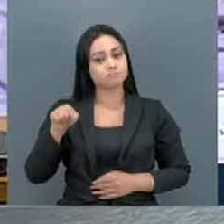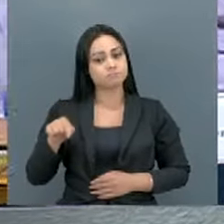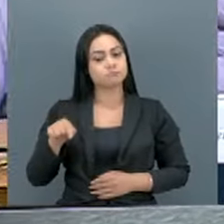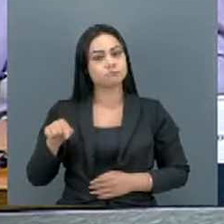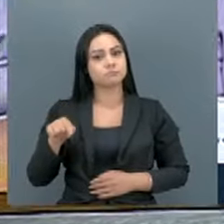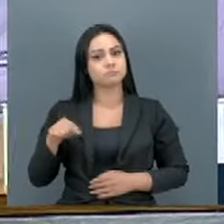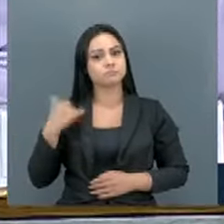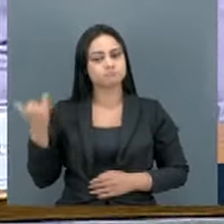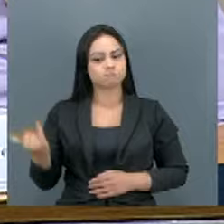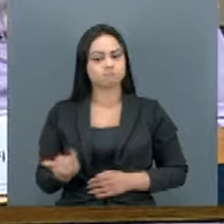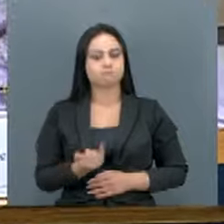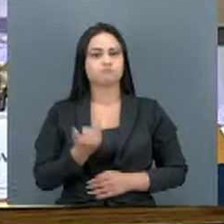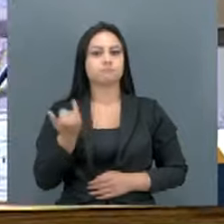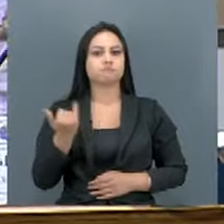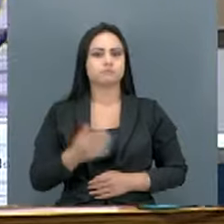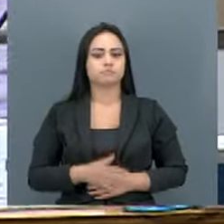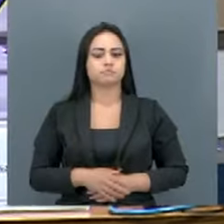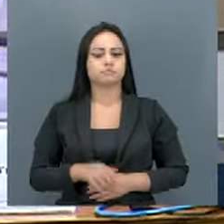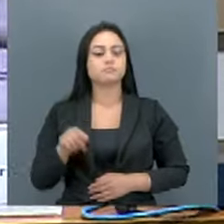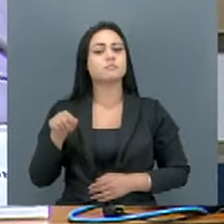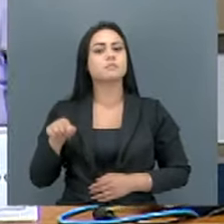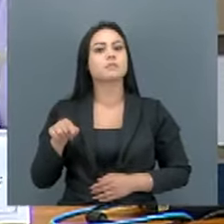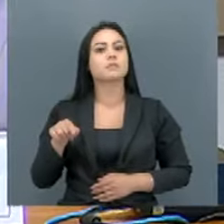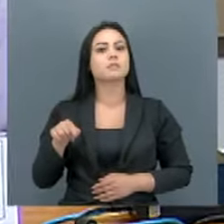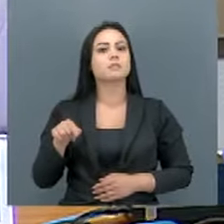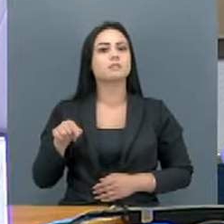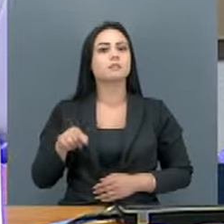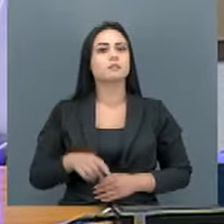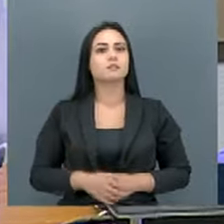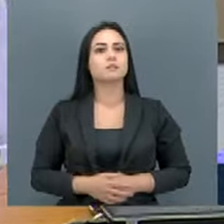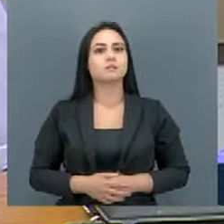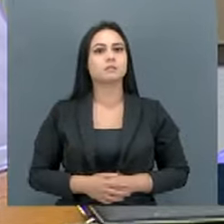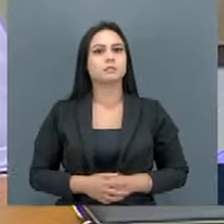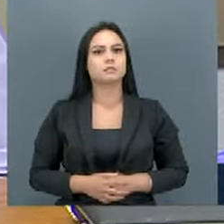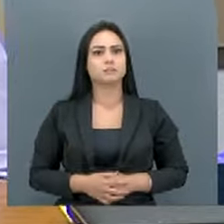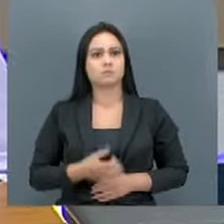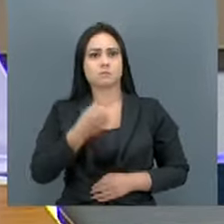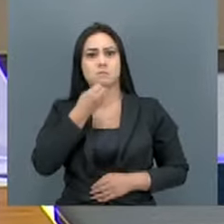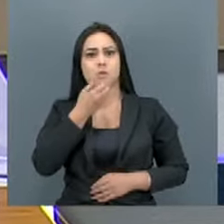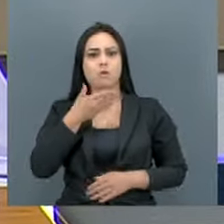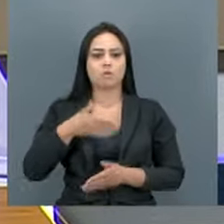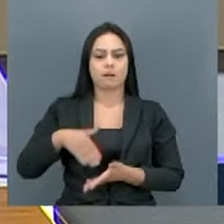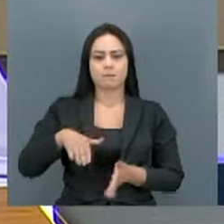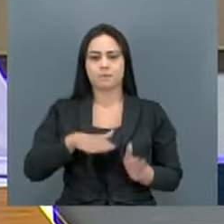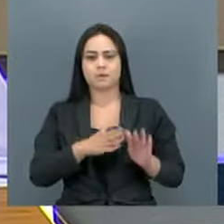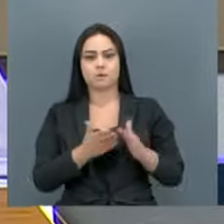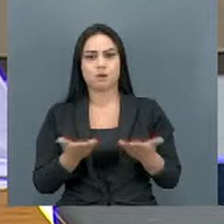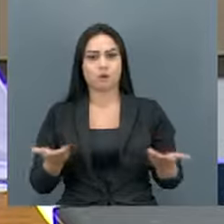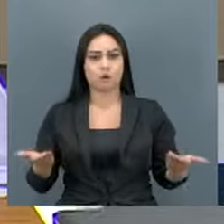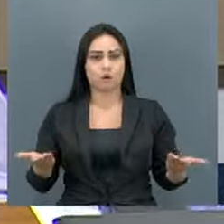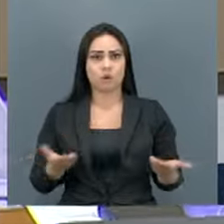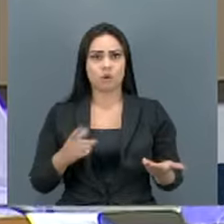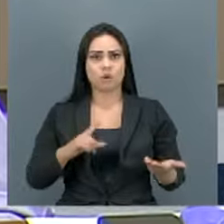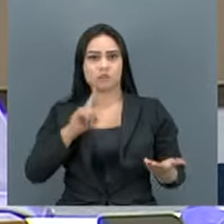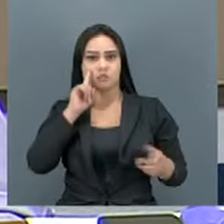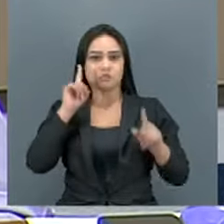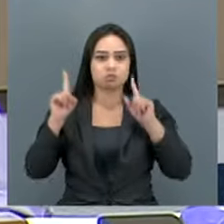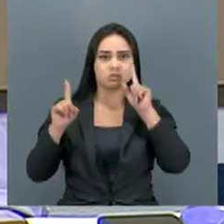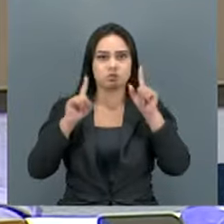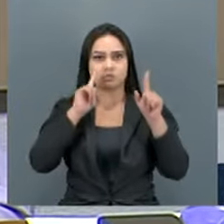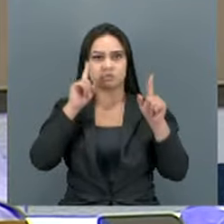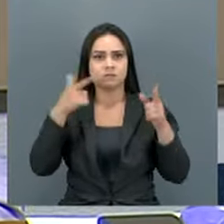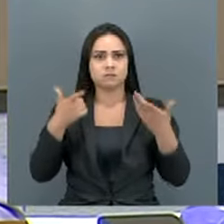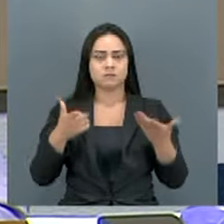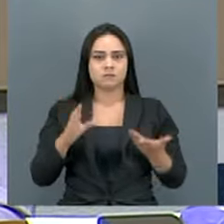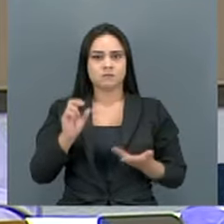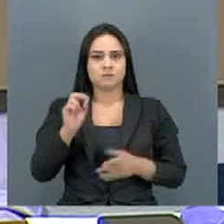É importante. Essa aí é o bom caminho. Agora as ideias das